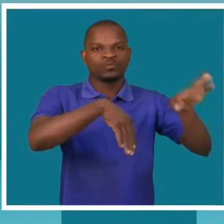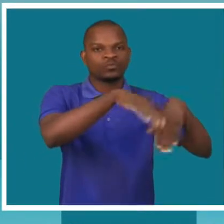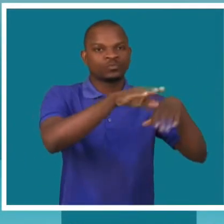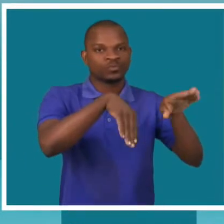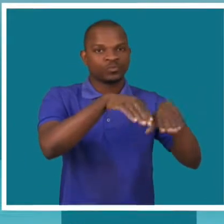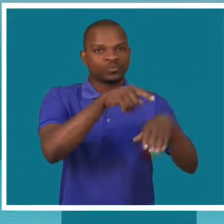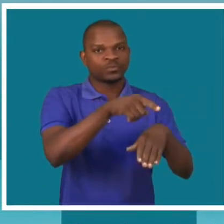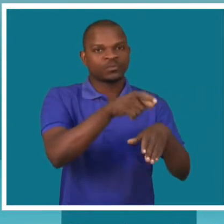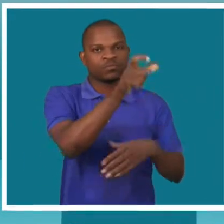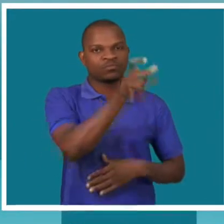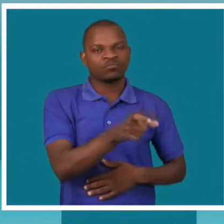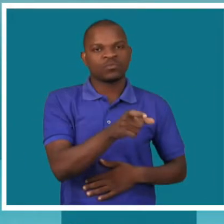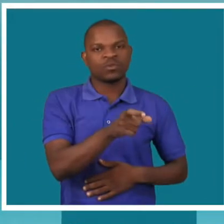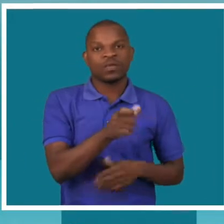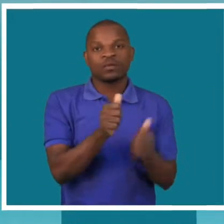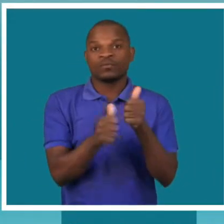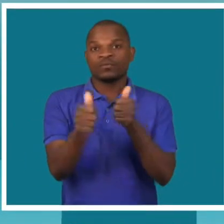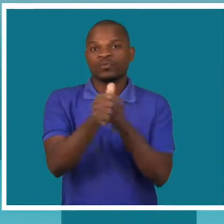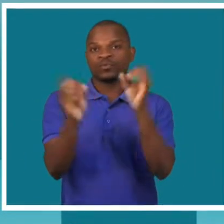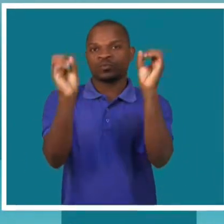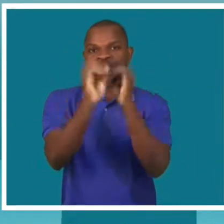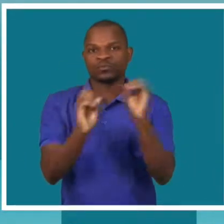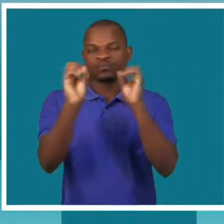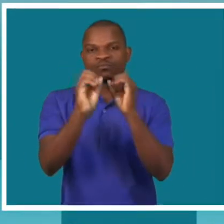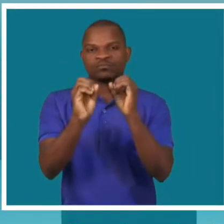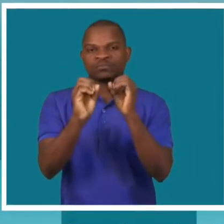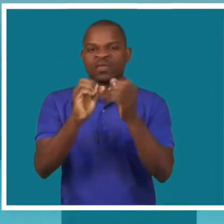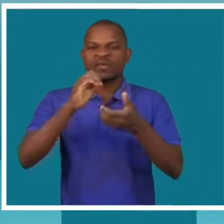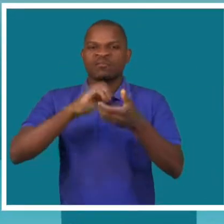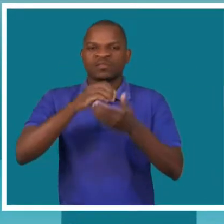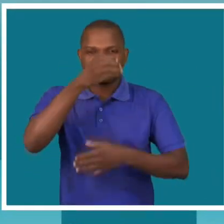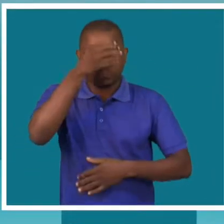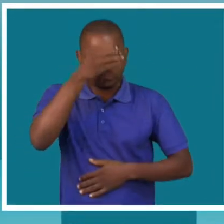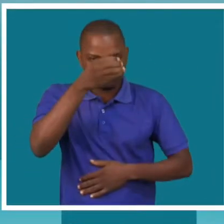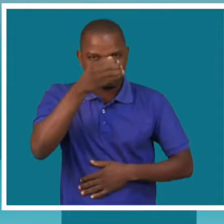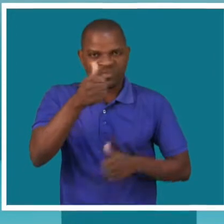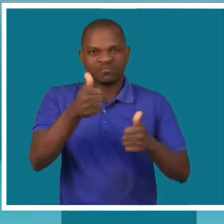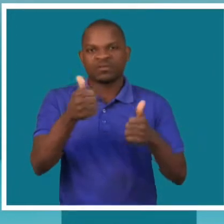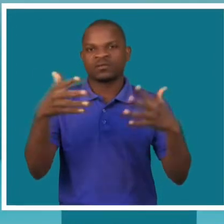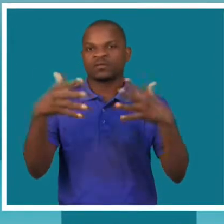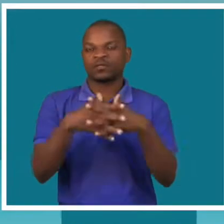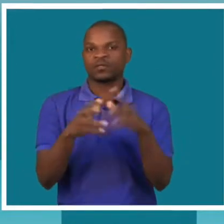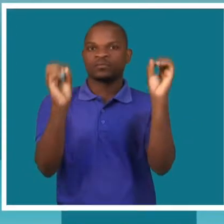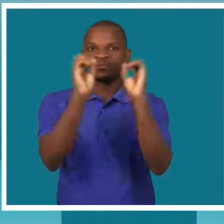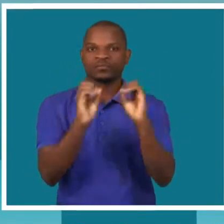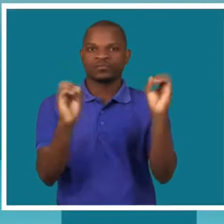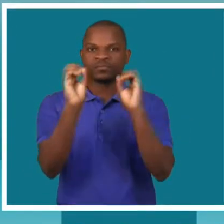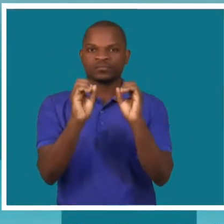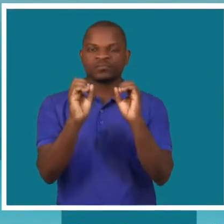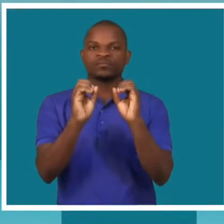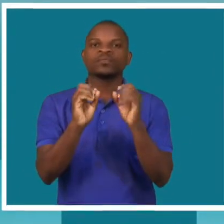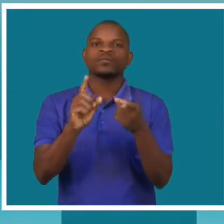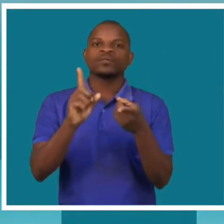jogador não tem empresário, a forma ou a consideração torna-se não muito boa